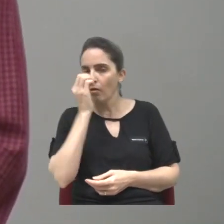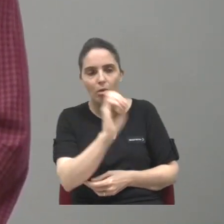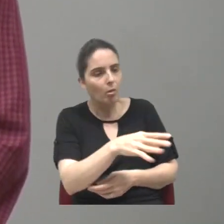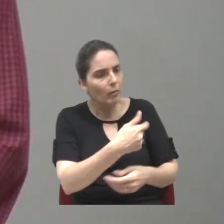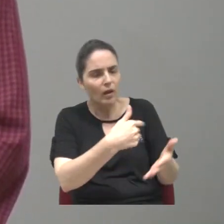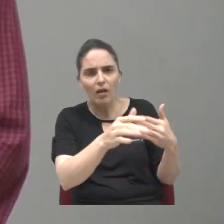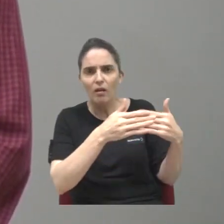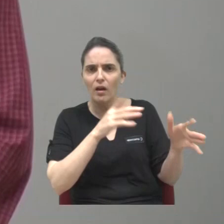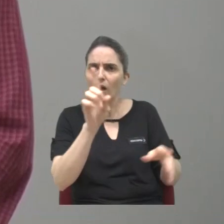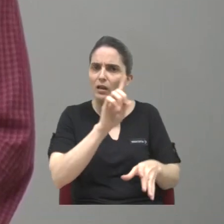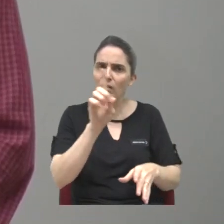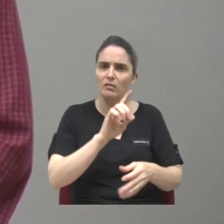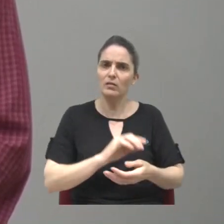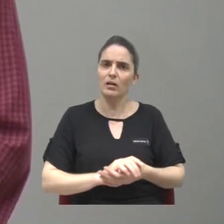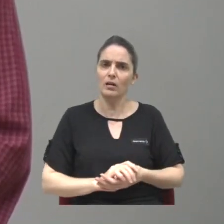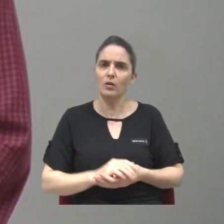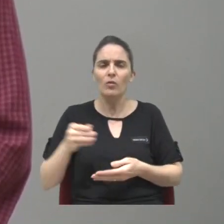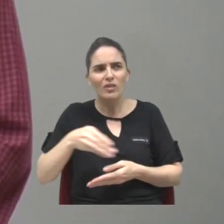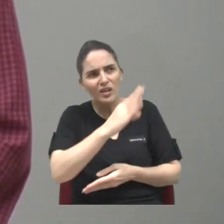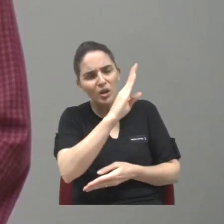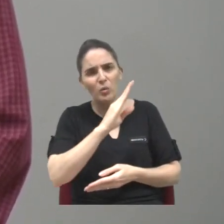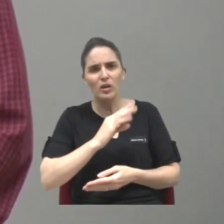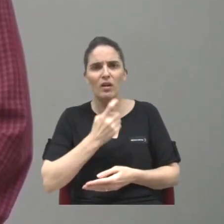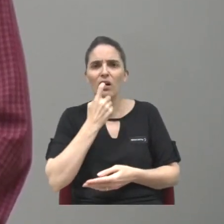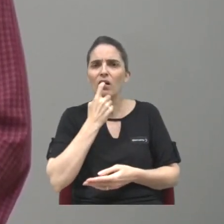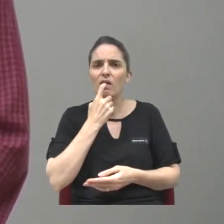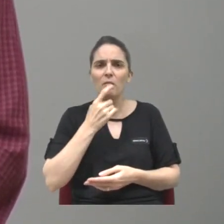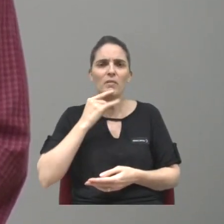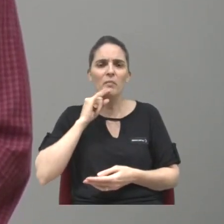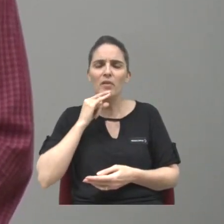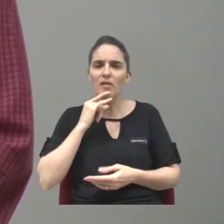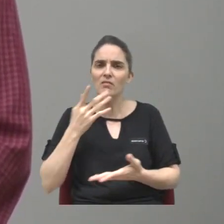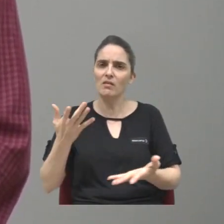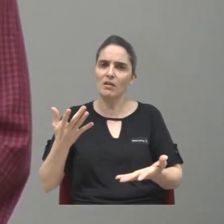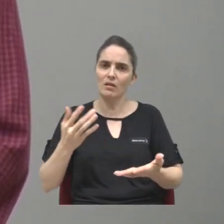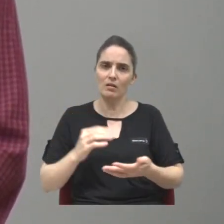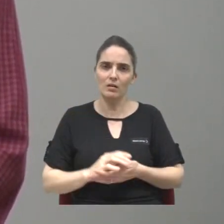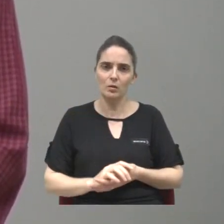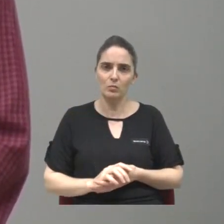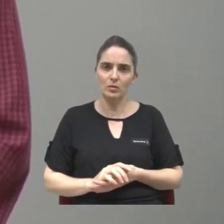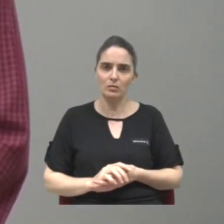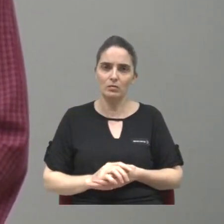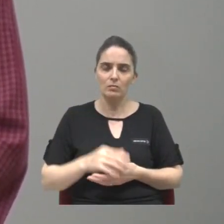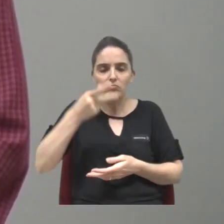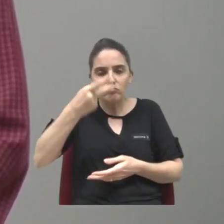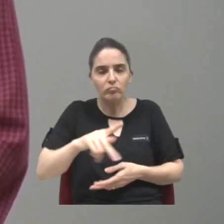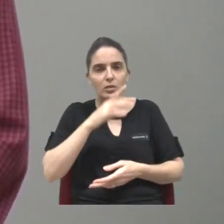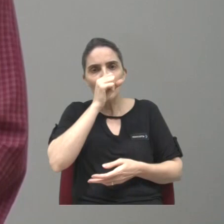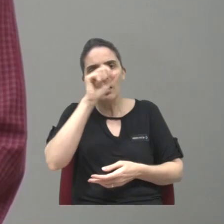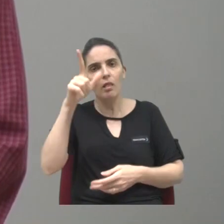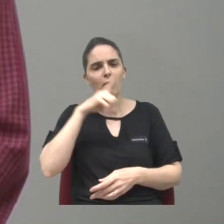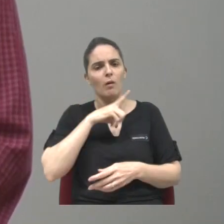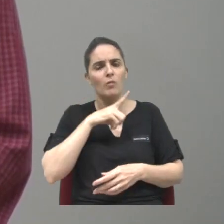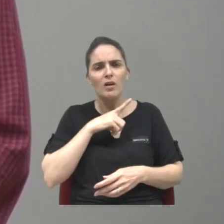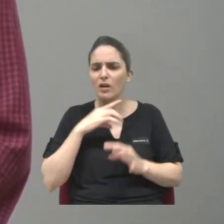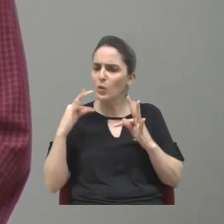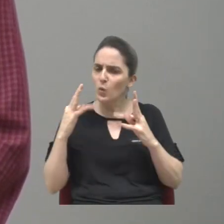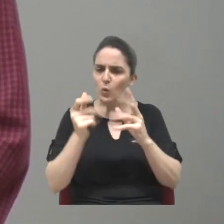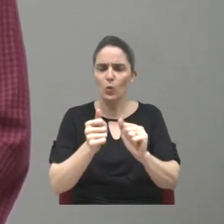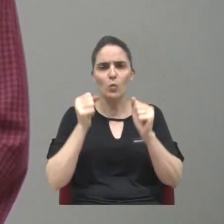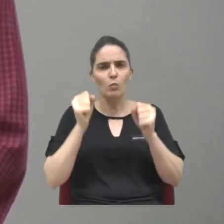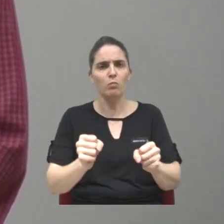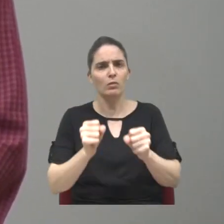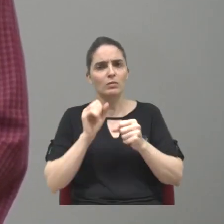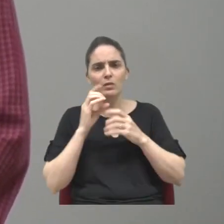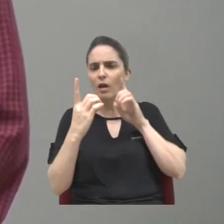transferidas para Campinas e Piracicaba para fazer cirurgia, sendo que aqui em Limeira nós temos toda a estrutura para fazer o atendimento,